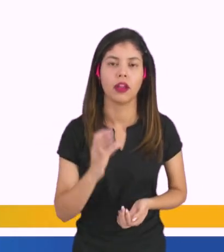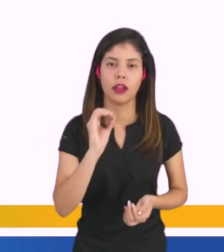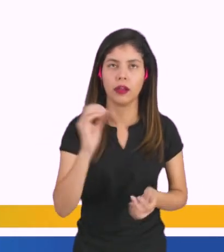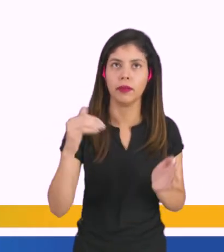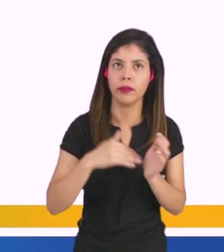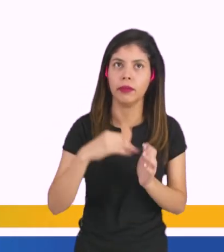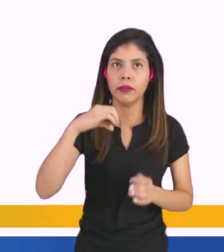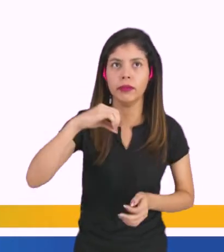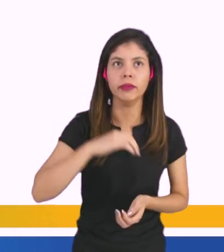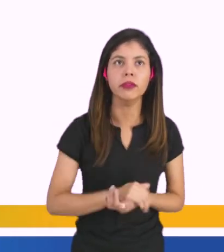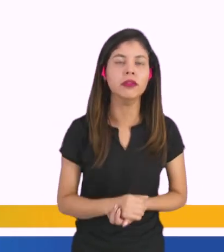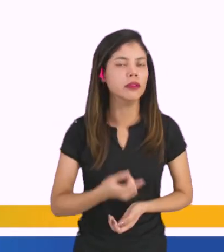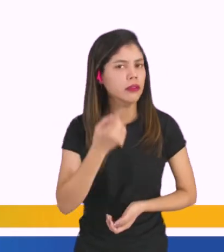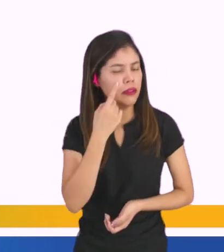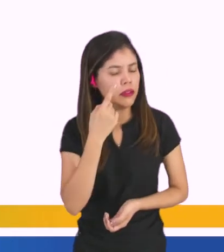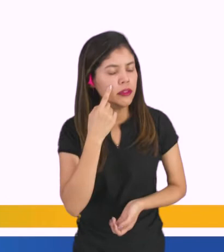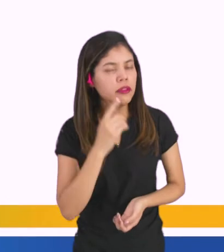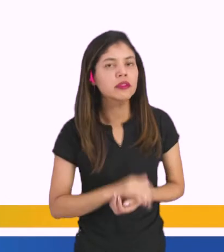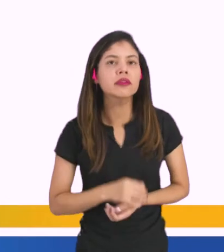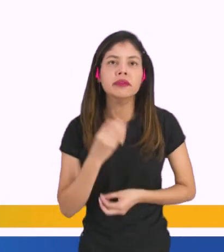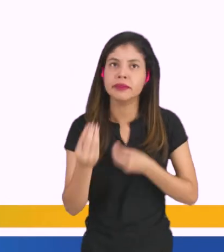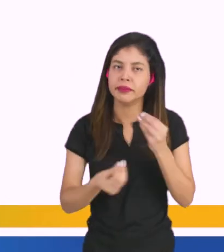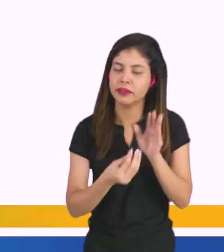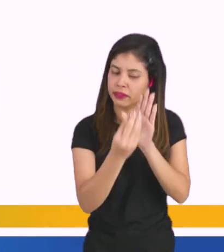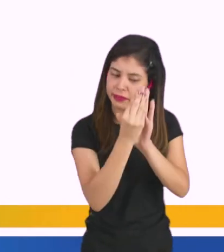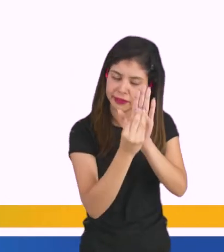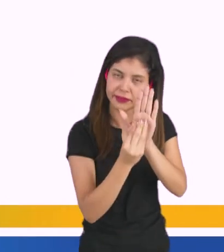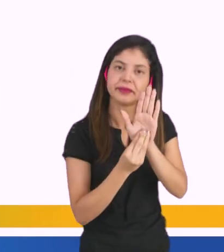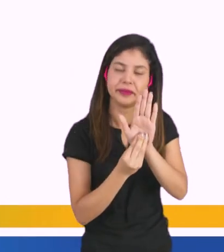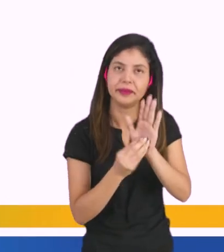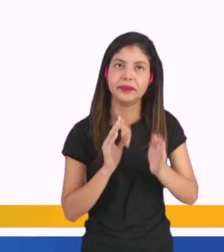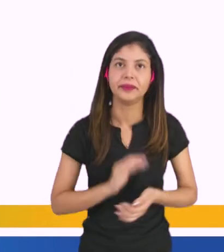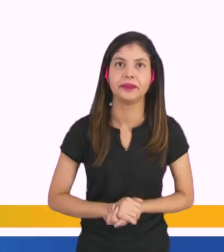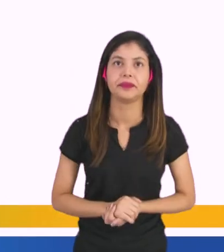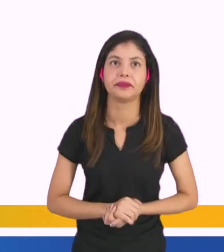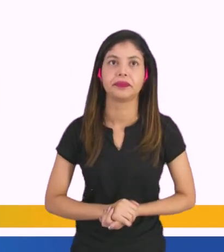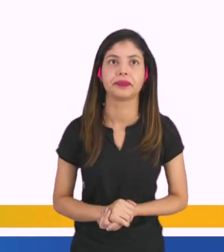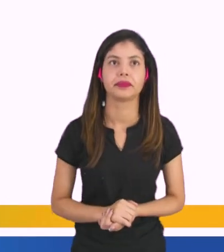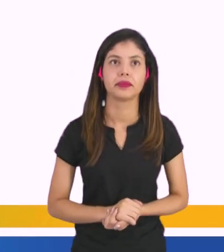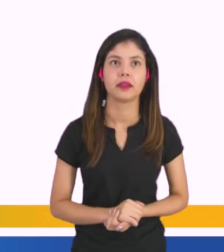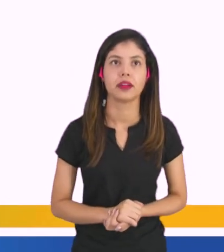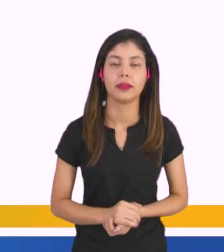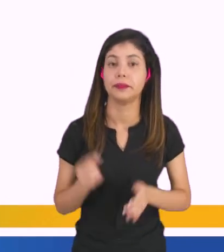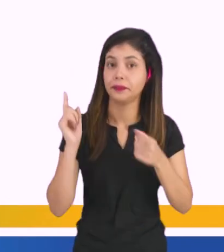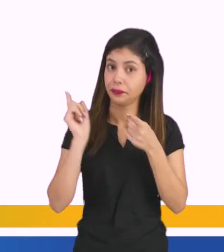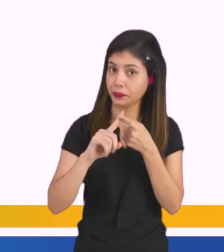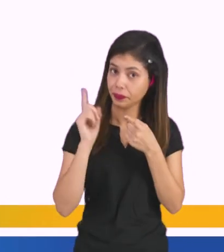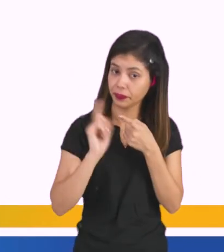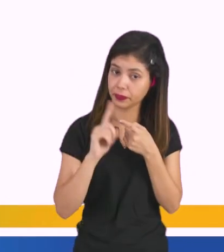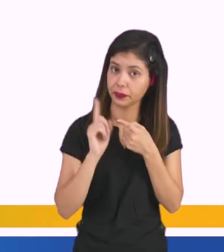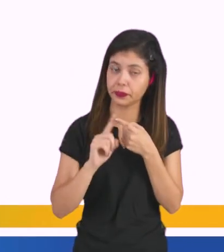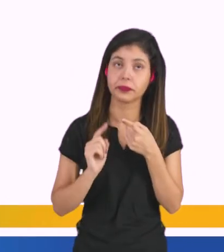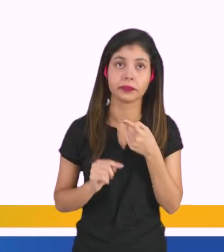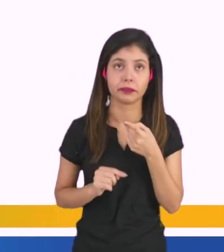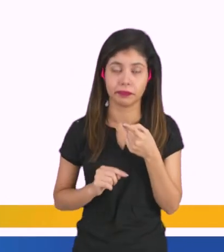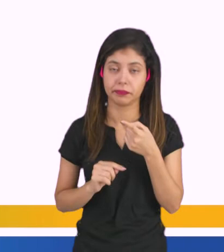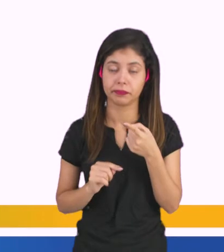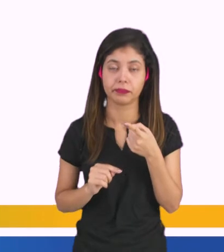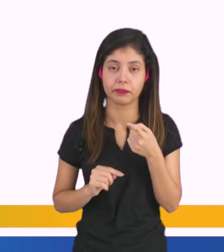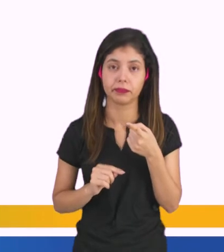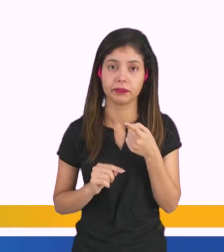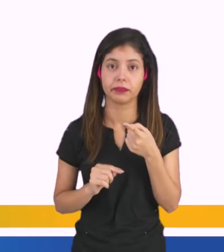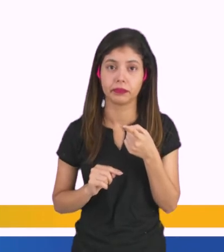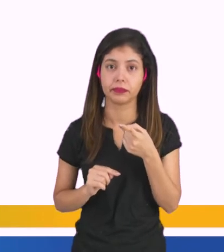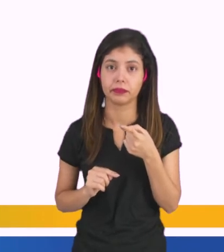aí. Então o esquema ficará da seguinte maneira. Na primeira situação,